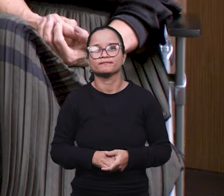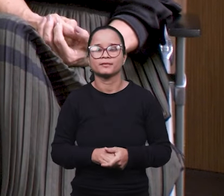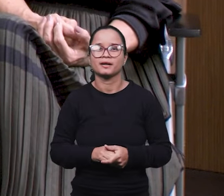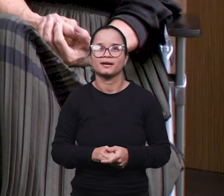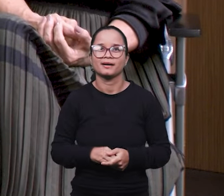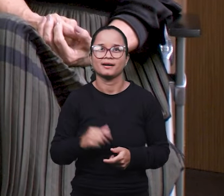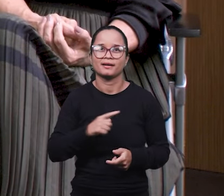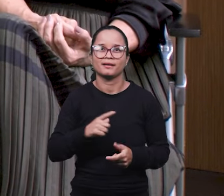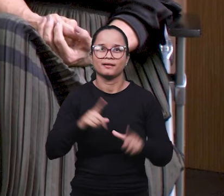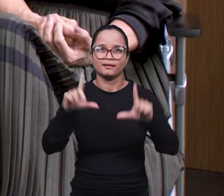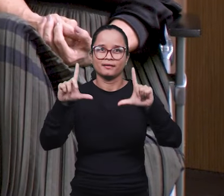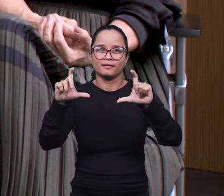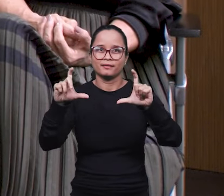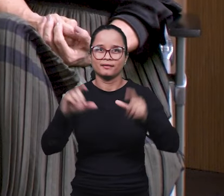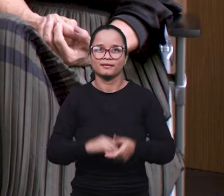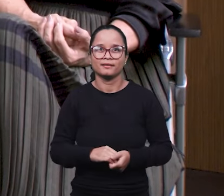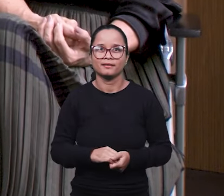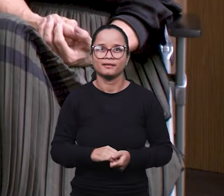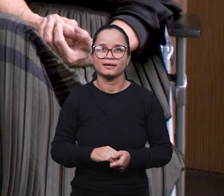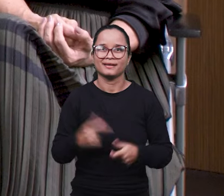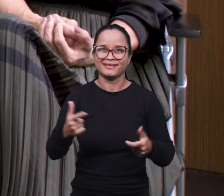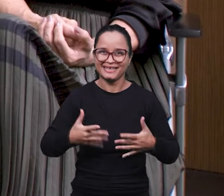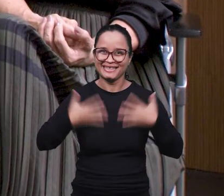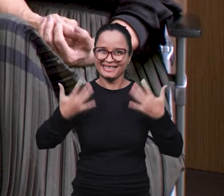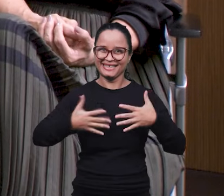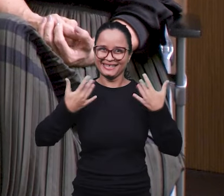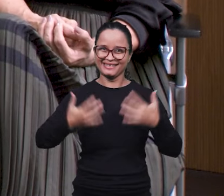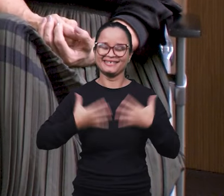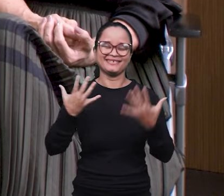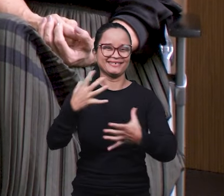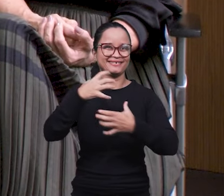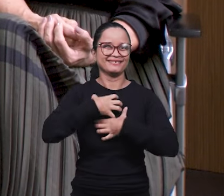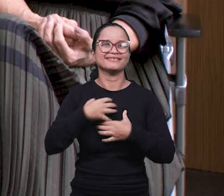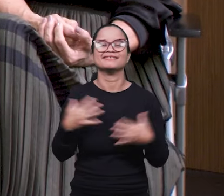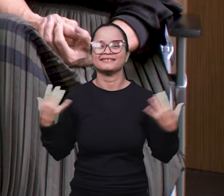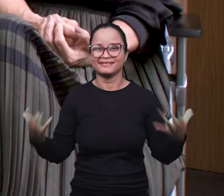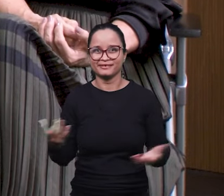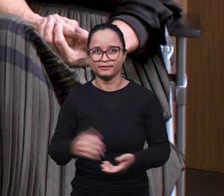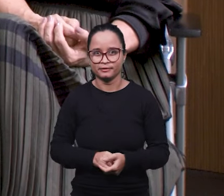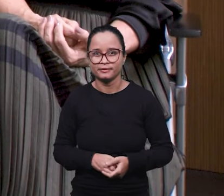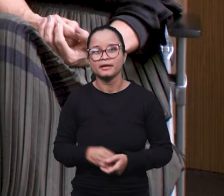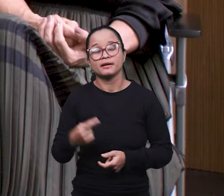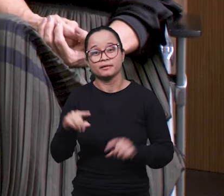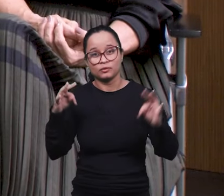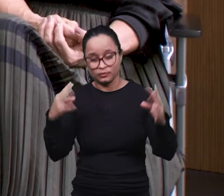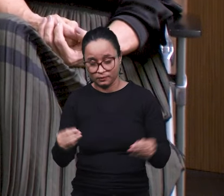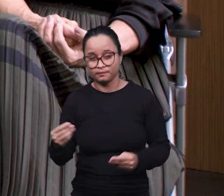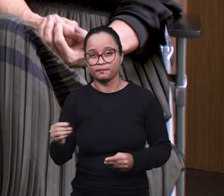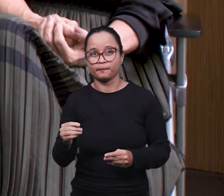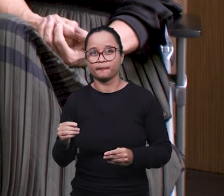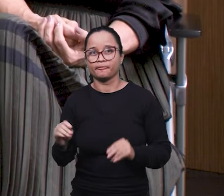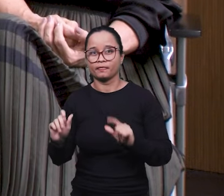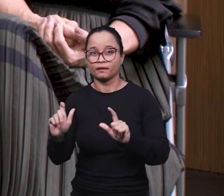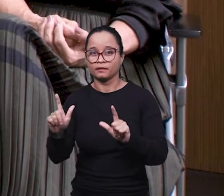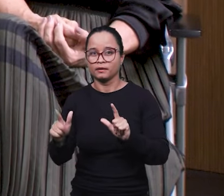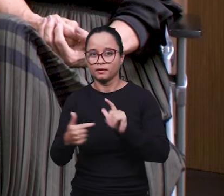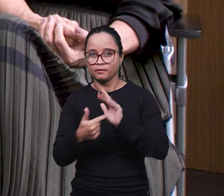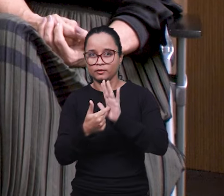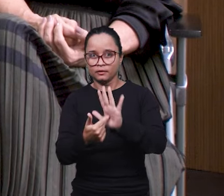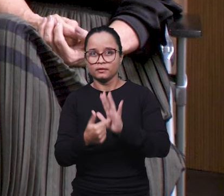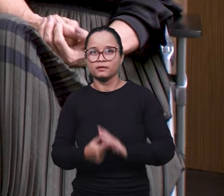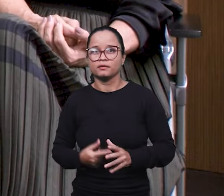a foto do do o dia dela recebendo ela T se transbordando de alegria ela não esperava ninguém ninguém tá lá para poder receber prêmio nenhum mas assim o reconhecimento que